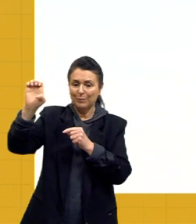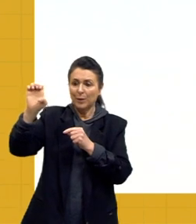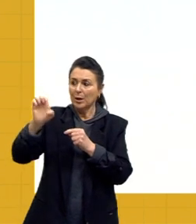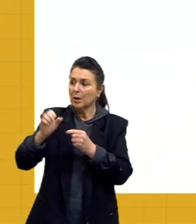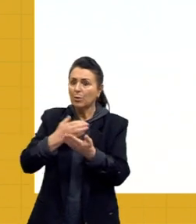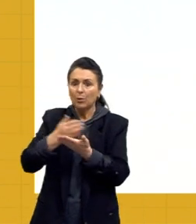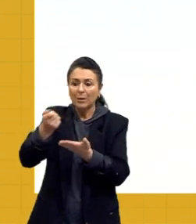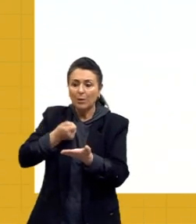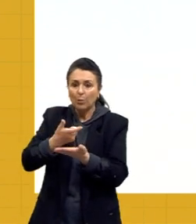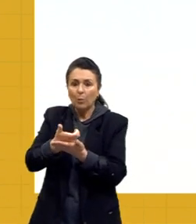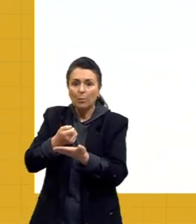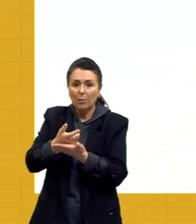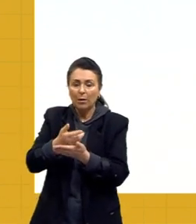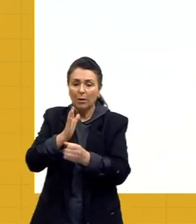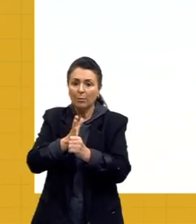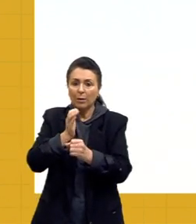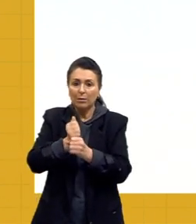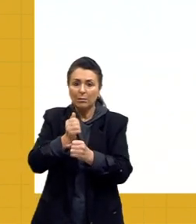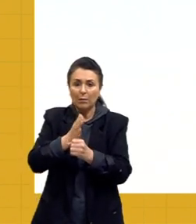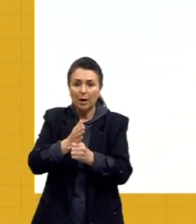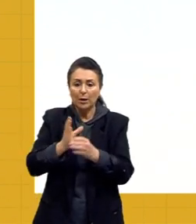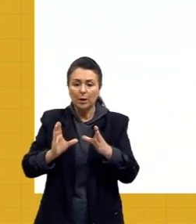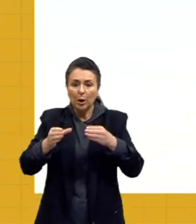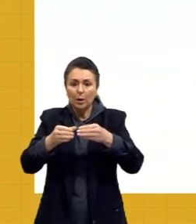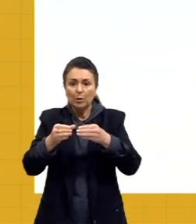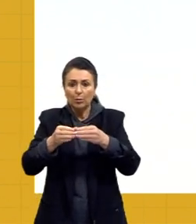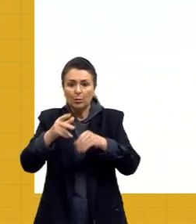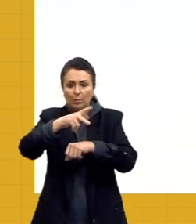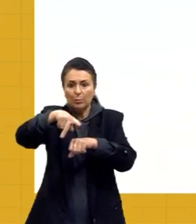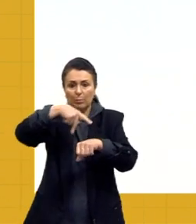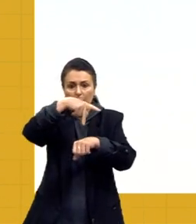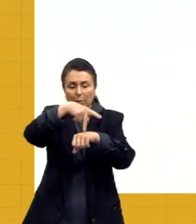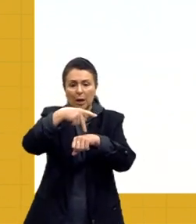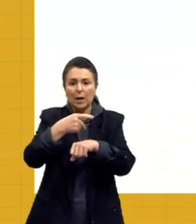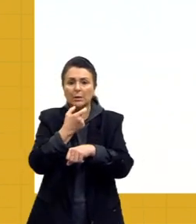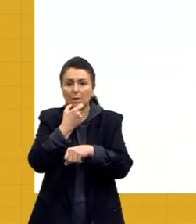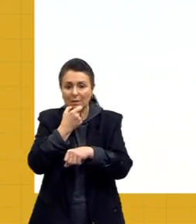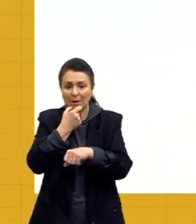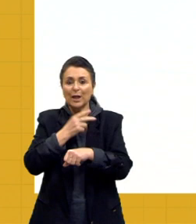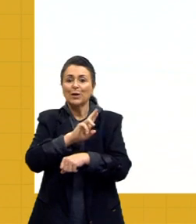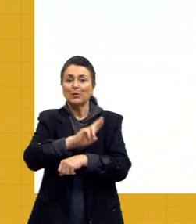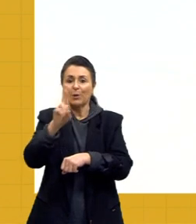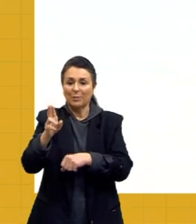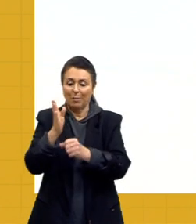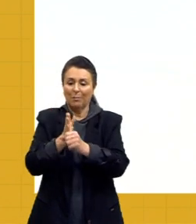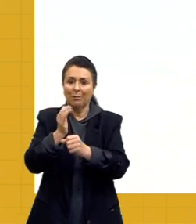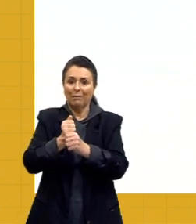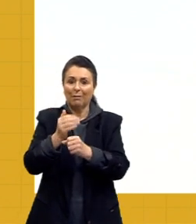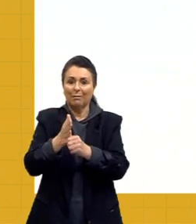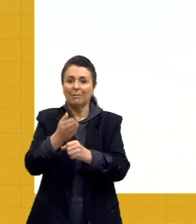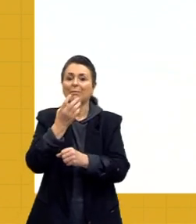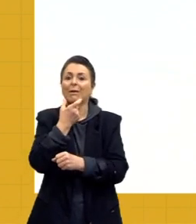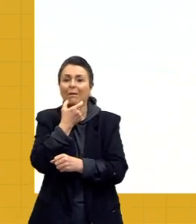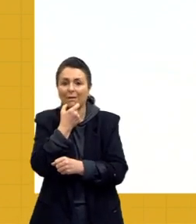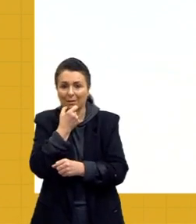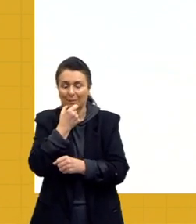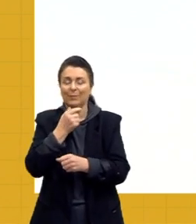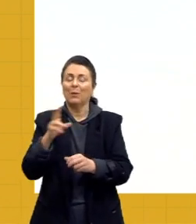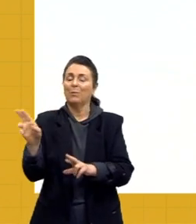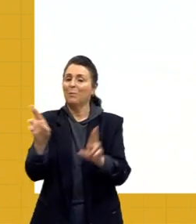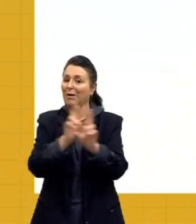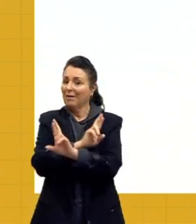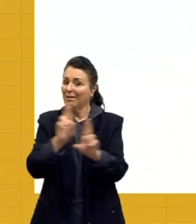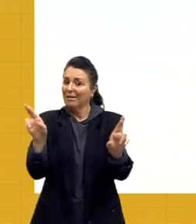a comprar essas batatas justamente dos Ingleses E aí fica como batata inglesa tá a gurizada é essa relação aí da globalização por exemplo